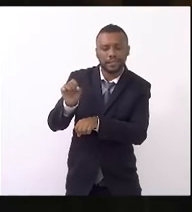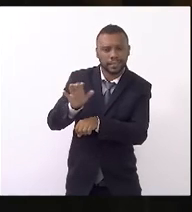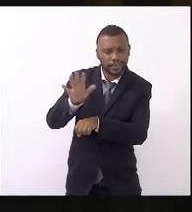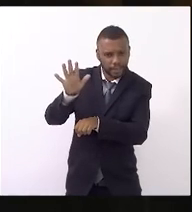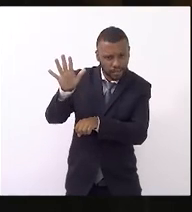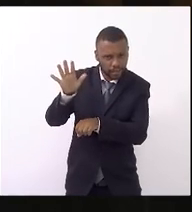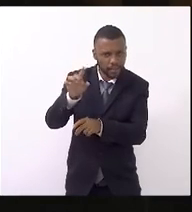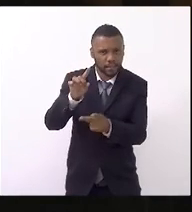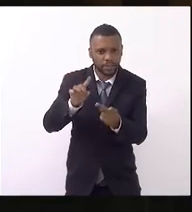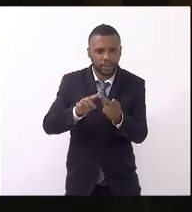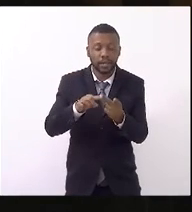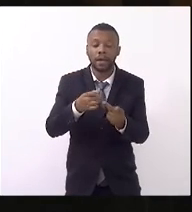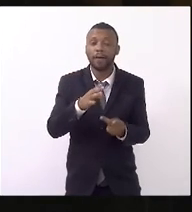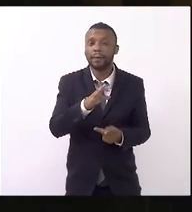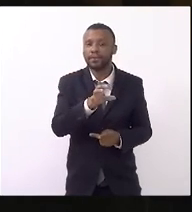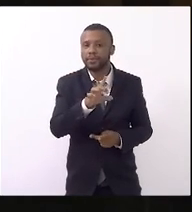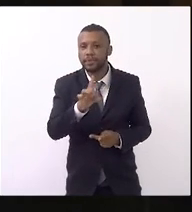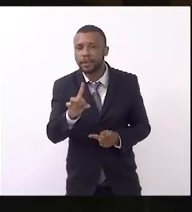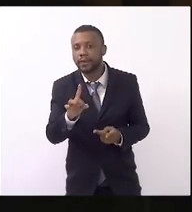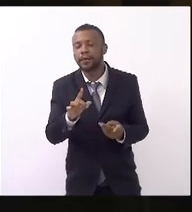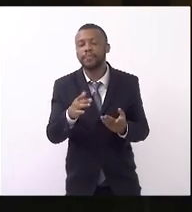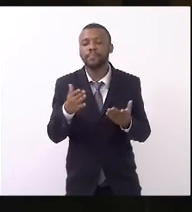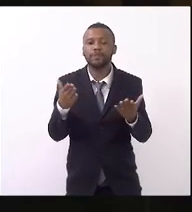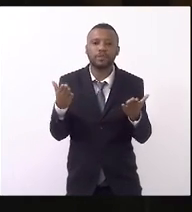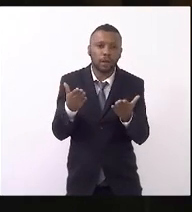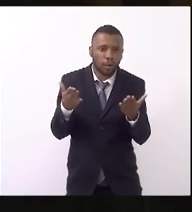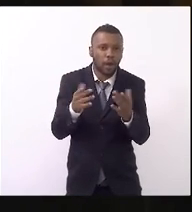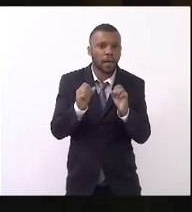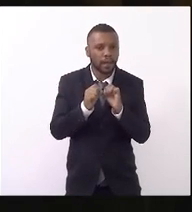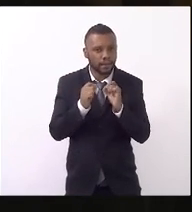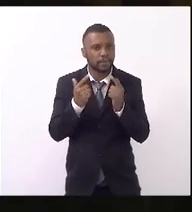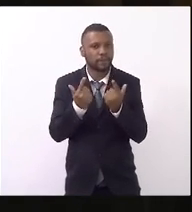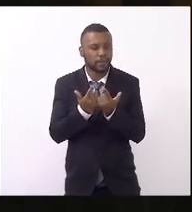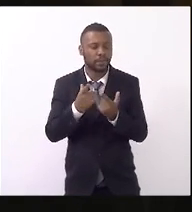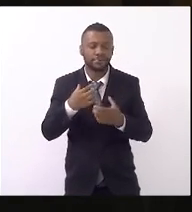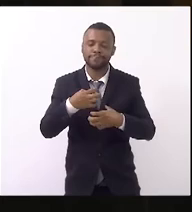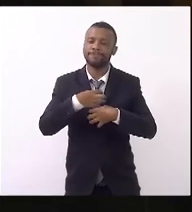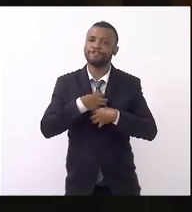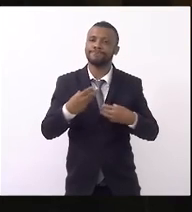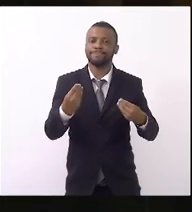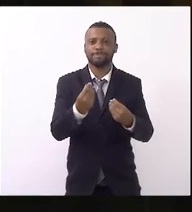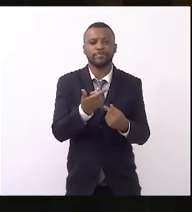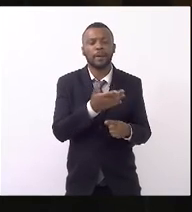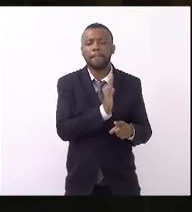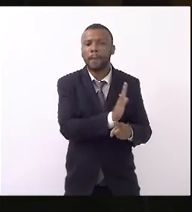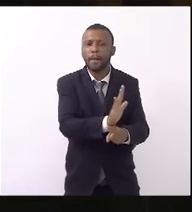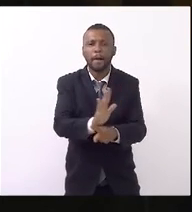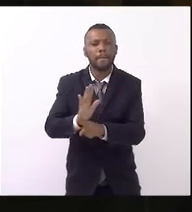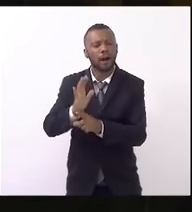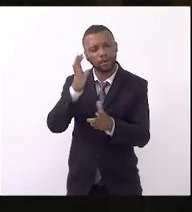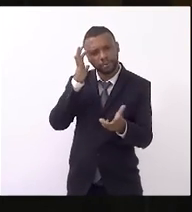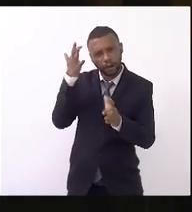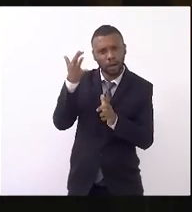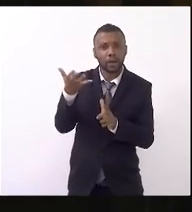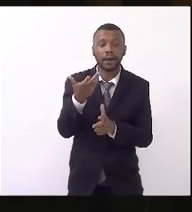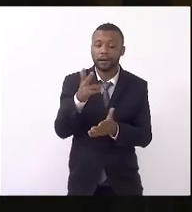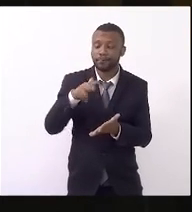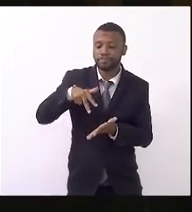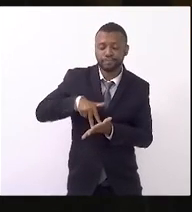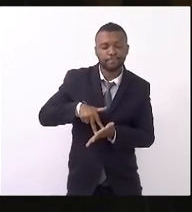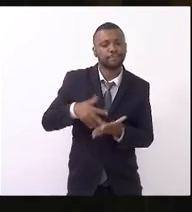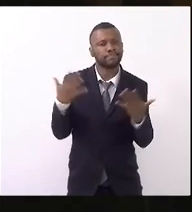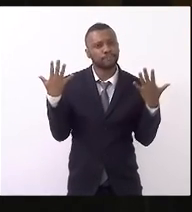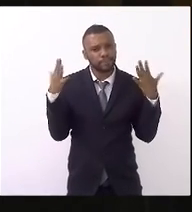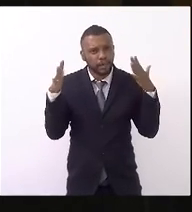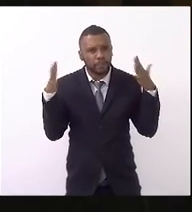Verde, região da Baixada Fluminense, e a Assembleia Legislativa tem tido uma sensibilidade muito grande com todos esses casos, e eu quero aqui parabenizar todos